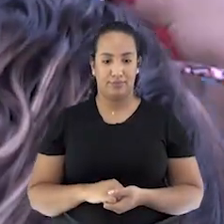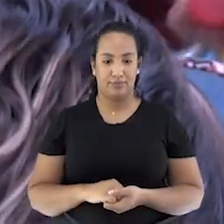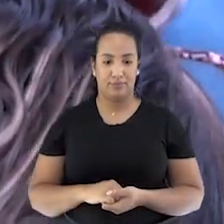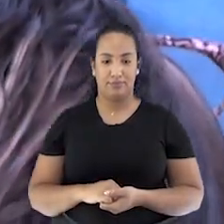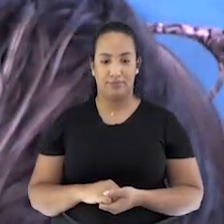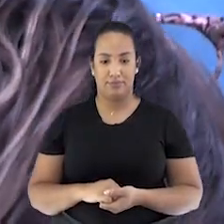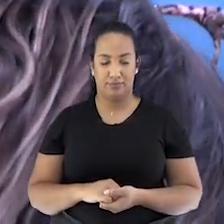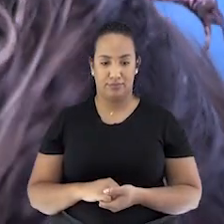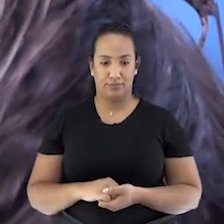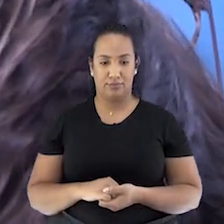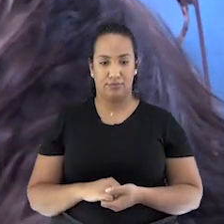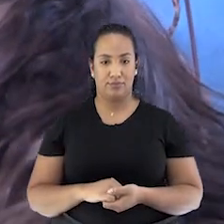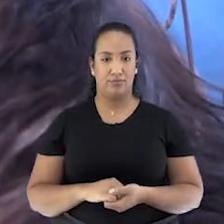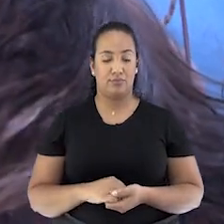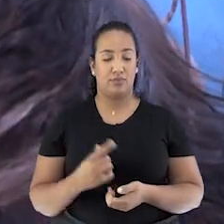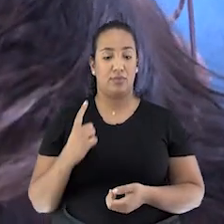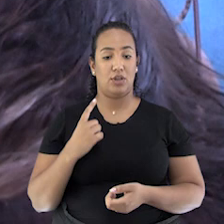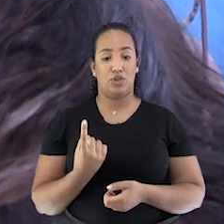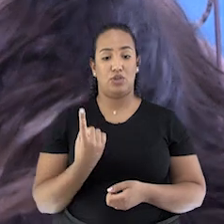sem